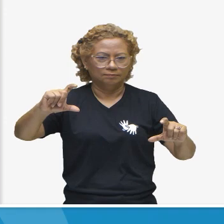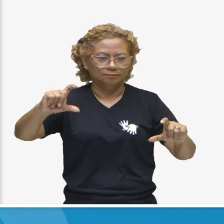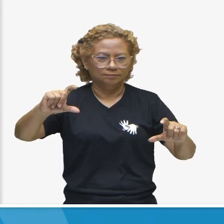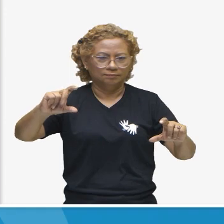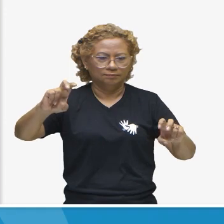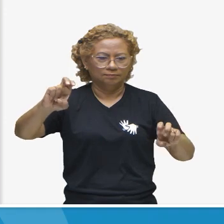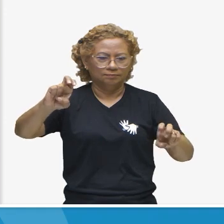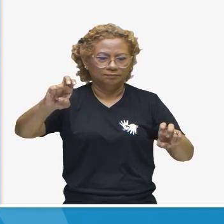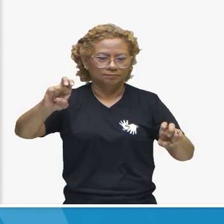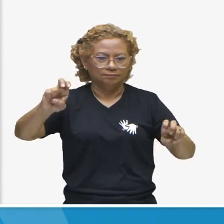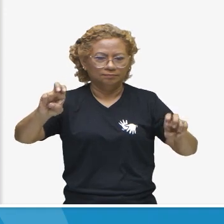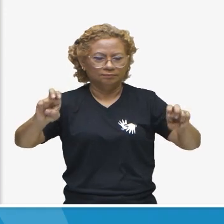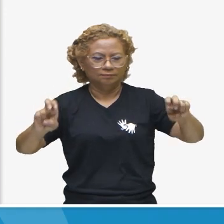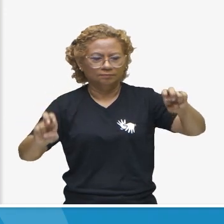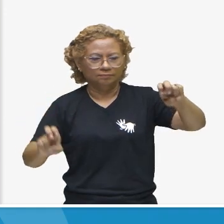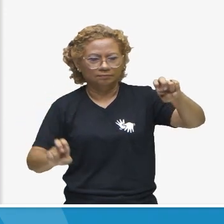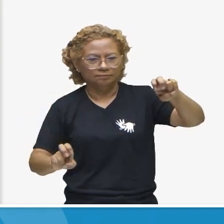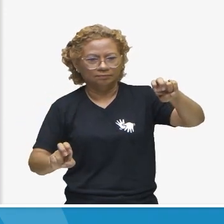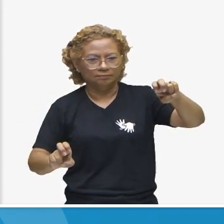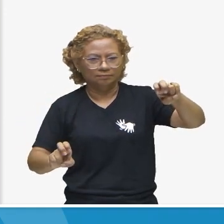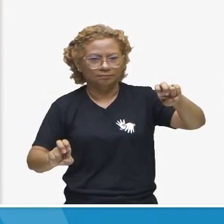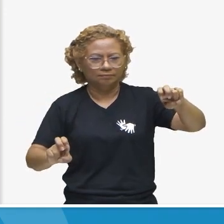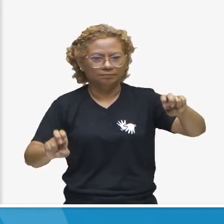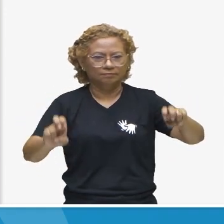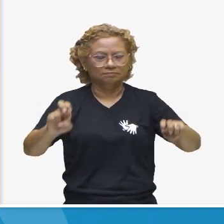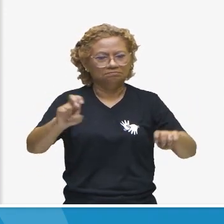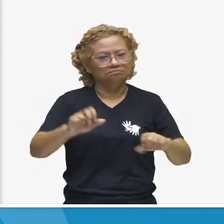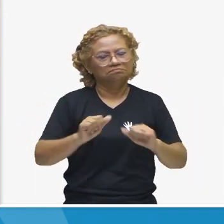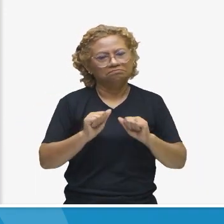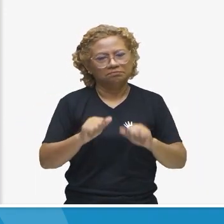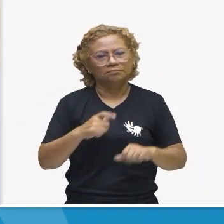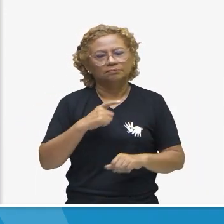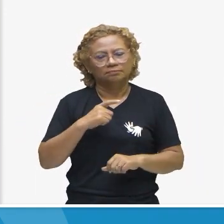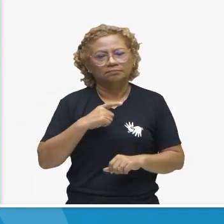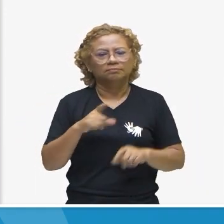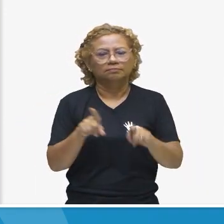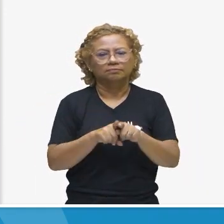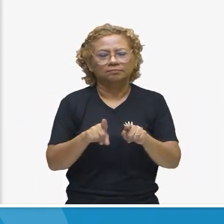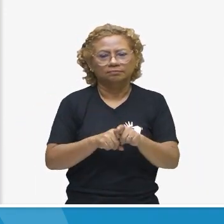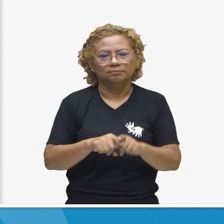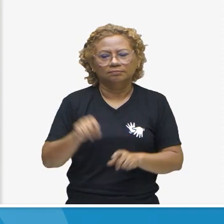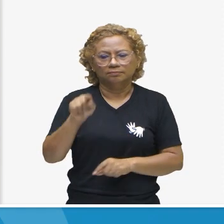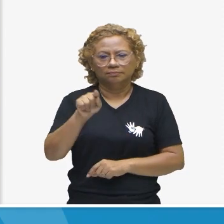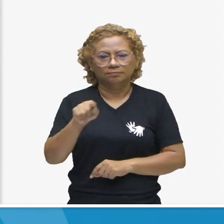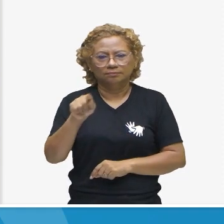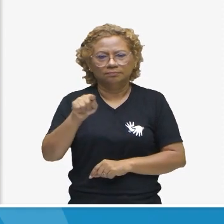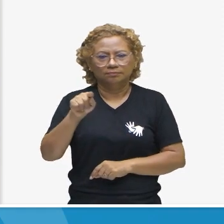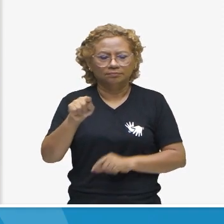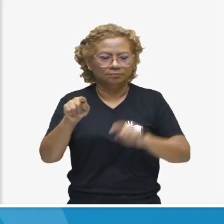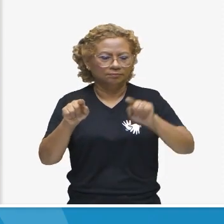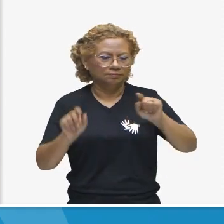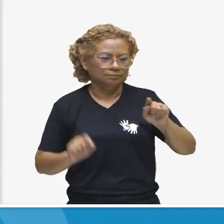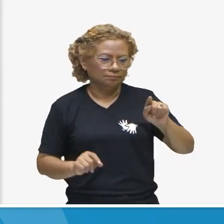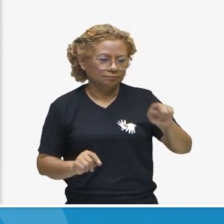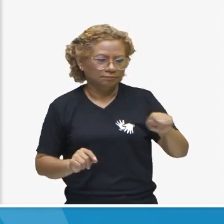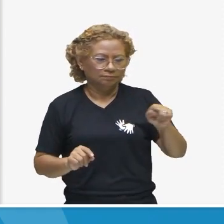Segundo as alternativas, nós poderíamos ter também um ponto aqui, outro